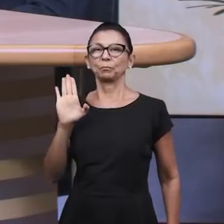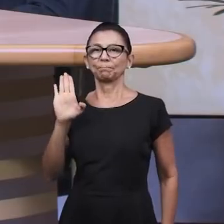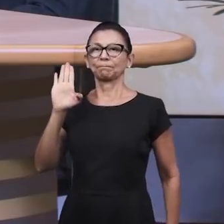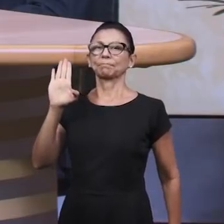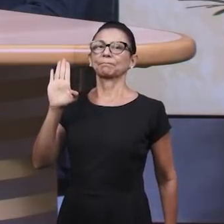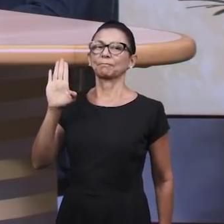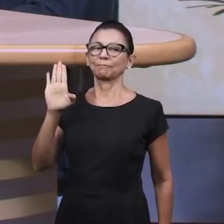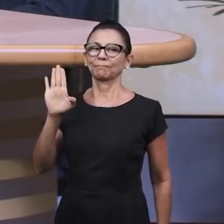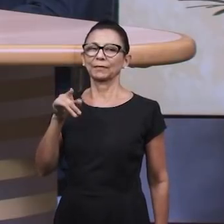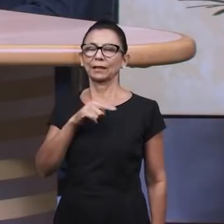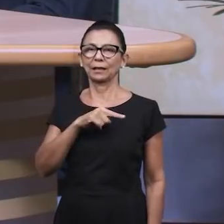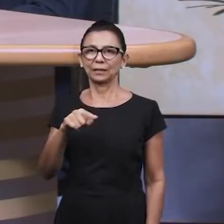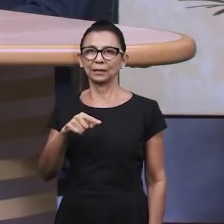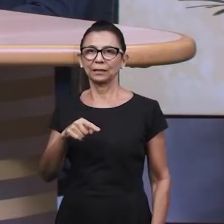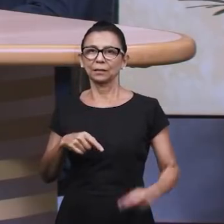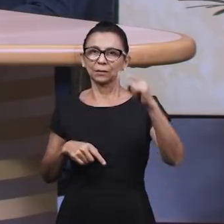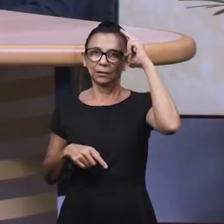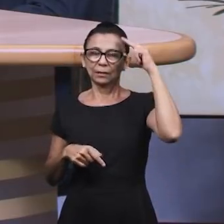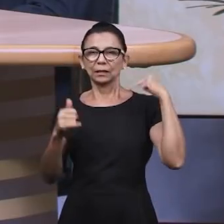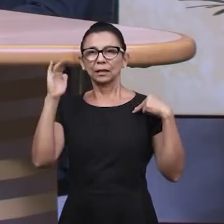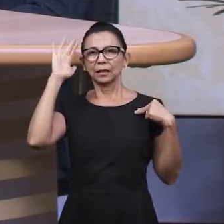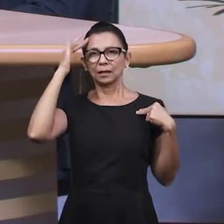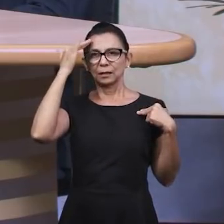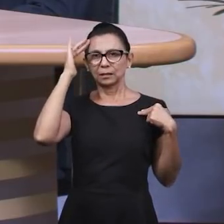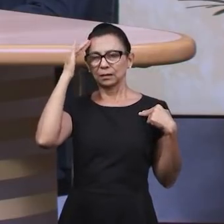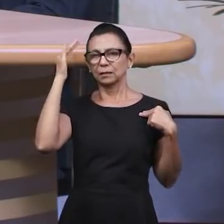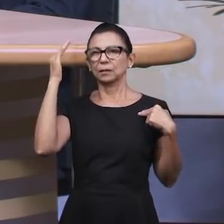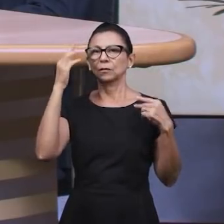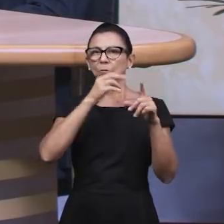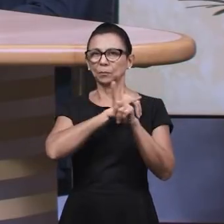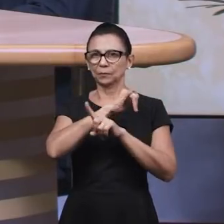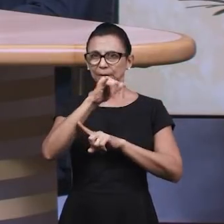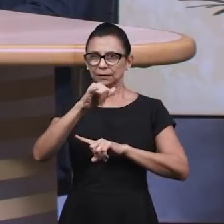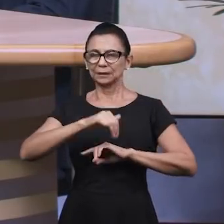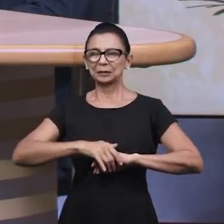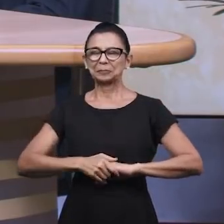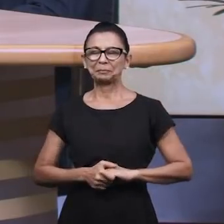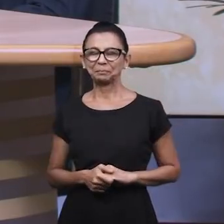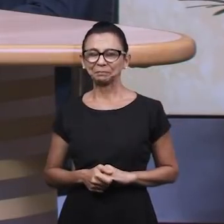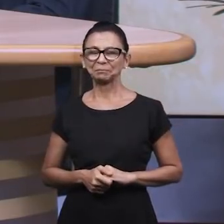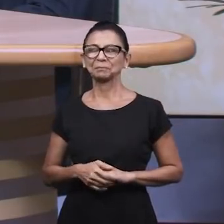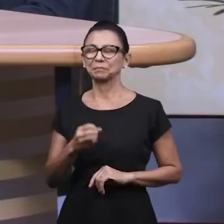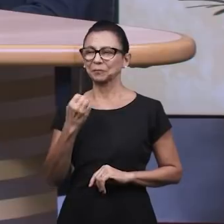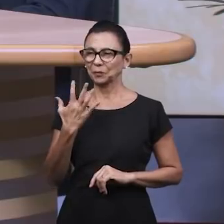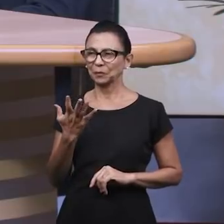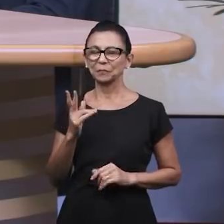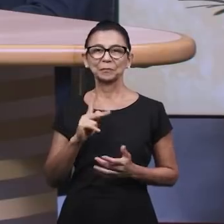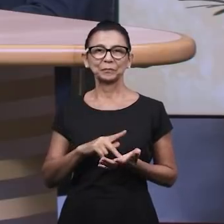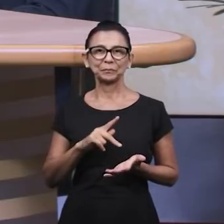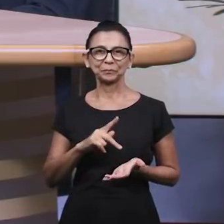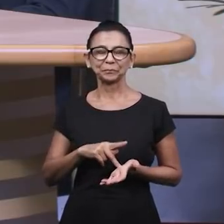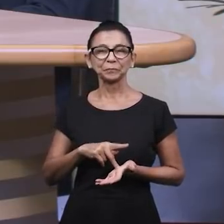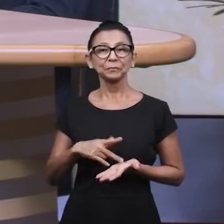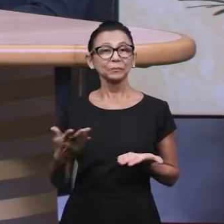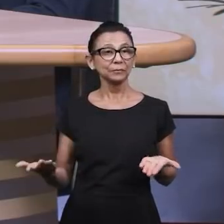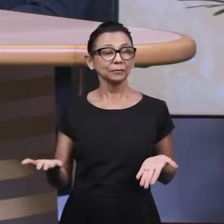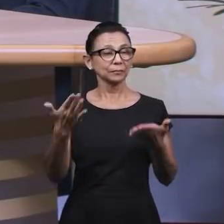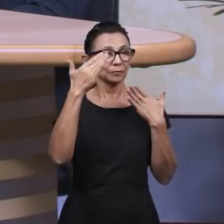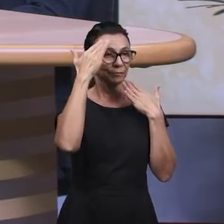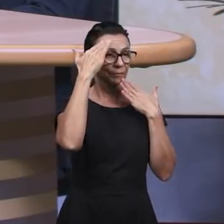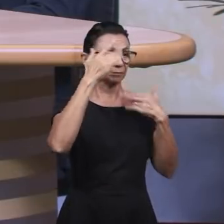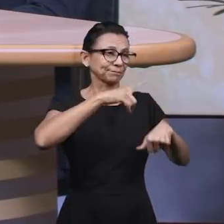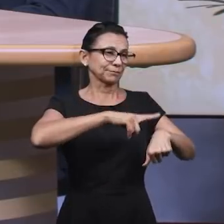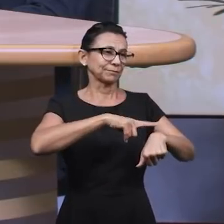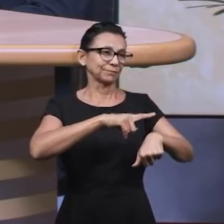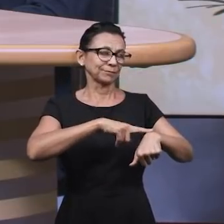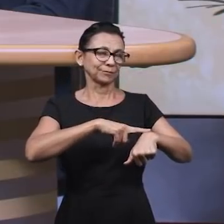mas não saiu do seu horizonte a terra prometida. A terra prometida. Muito bom, né? Glória Pastor a Deus. Gilson, muito obrigado. Nosso